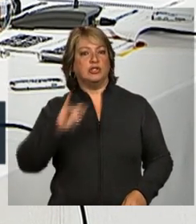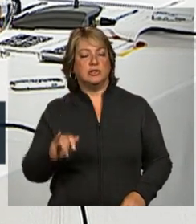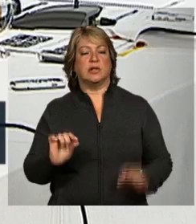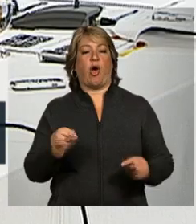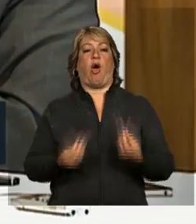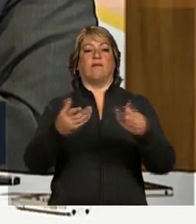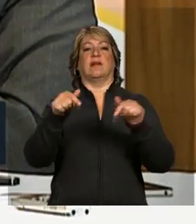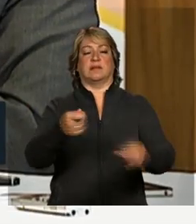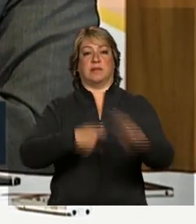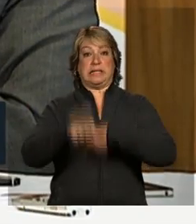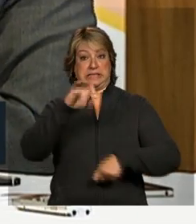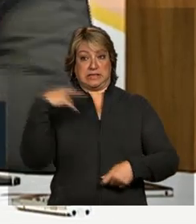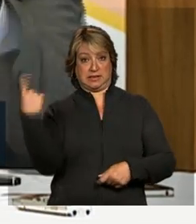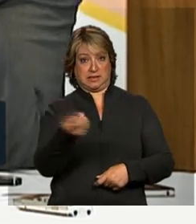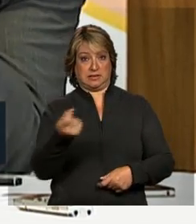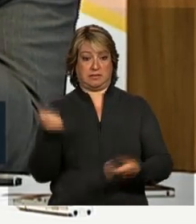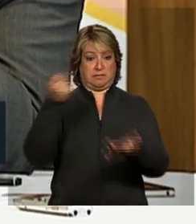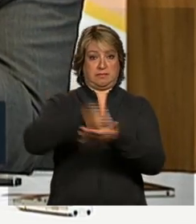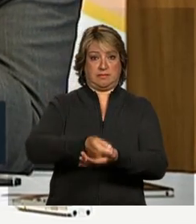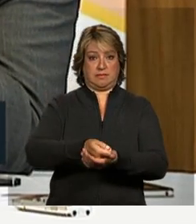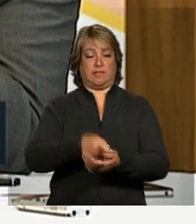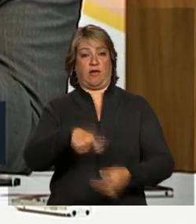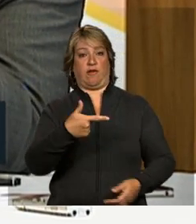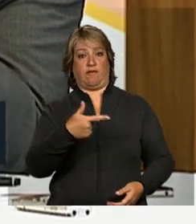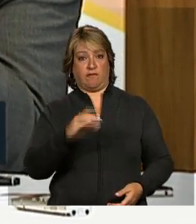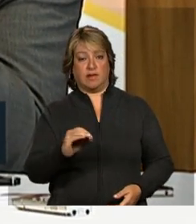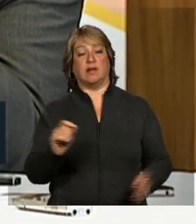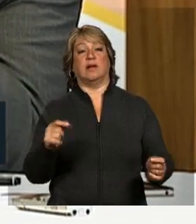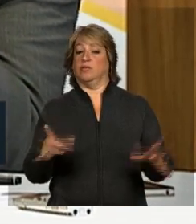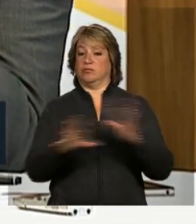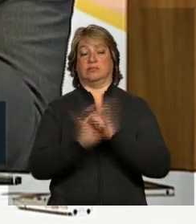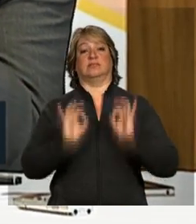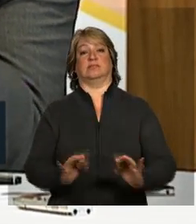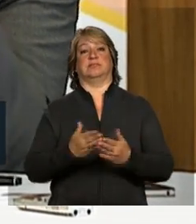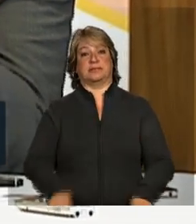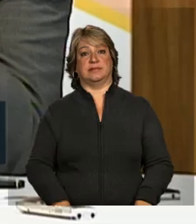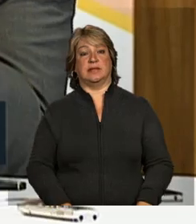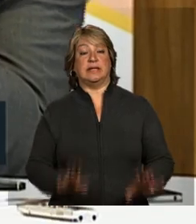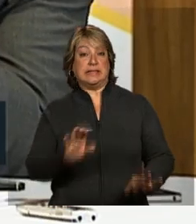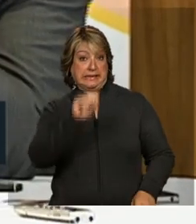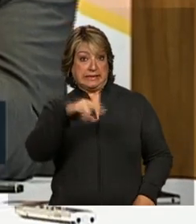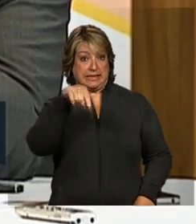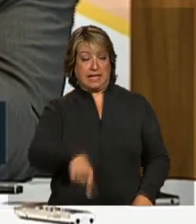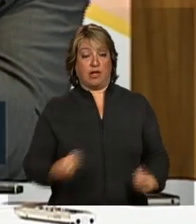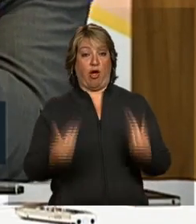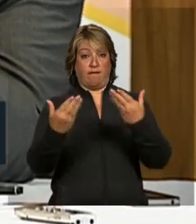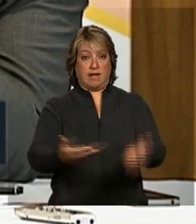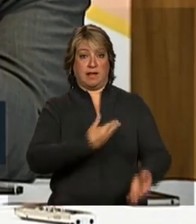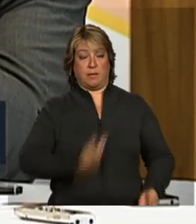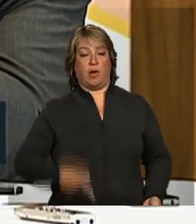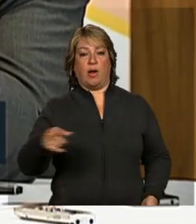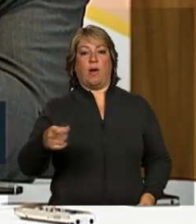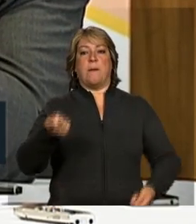se o mercado comprar os 20 a conta fechou certo se o o se o se nessa oferta pública o mercado só